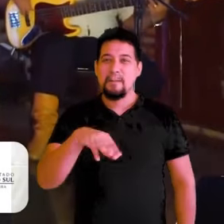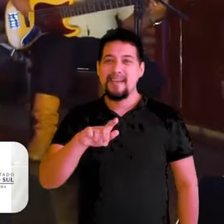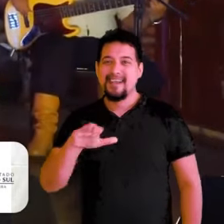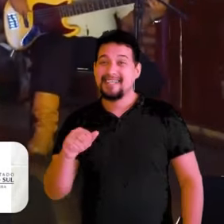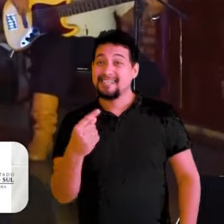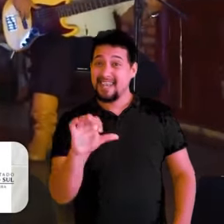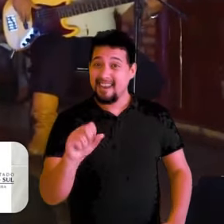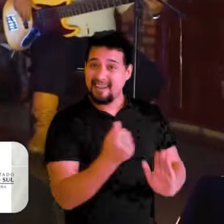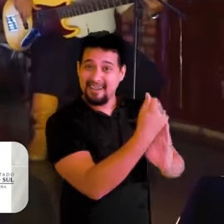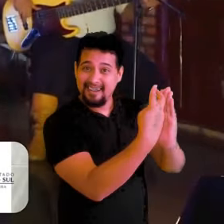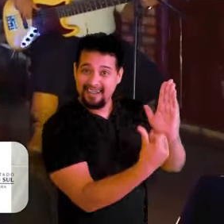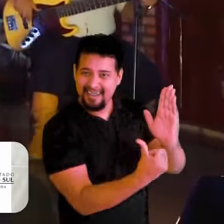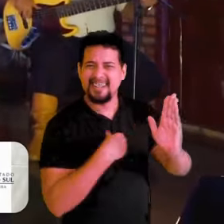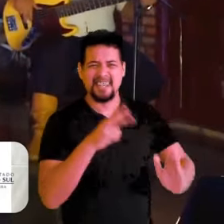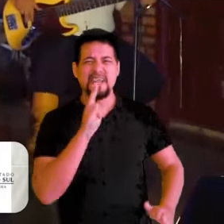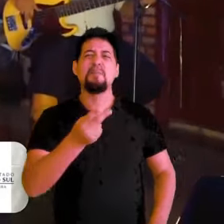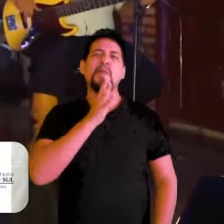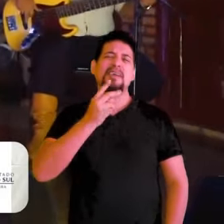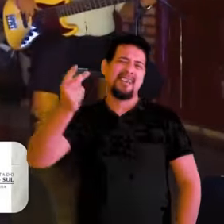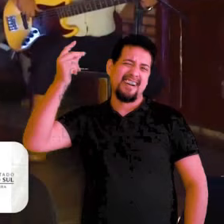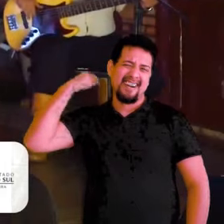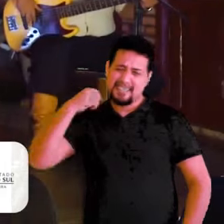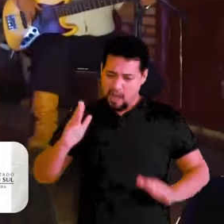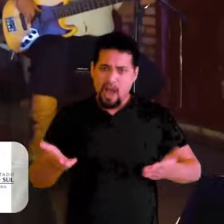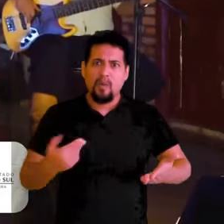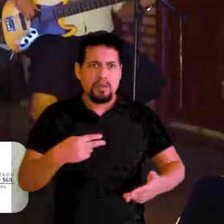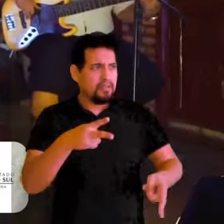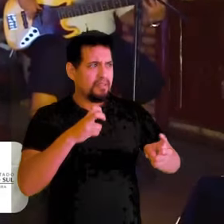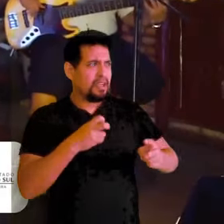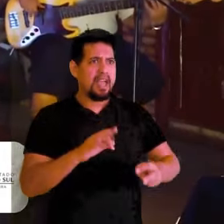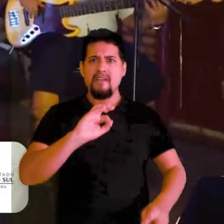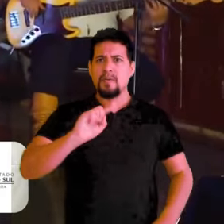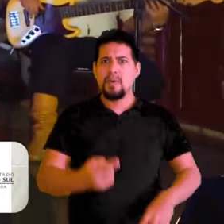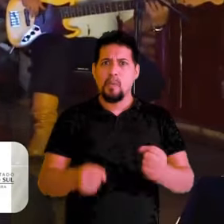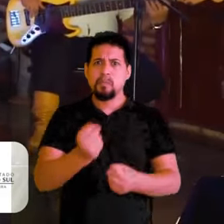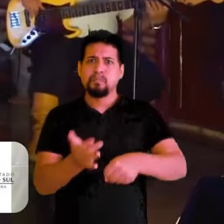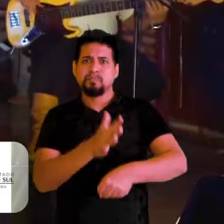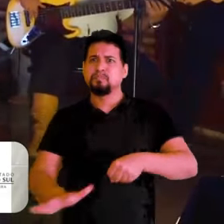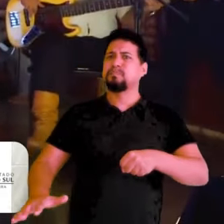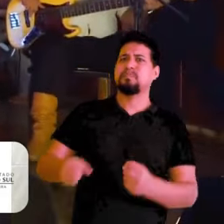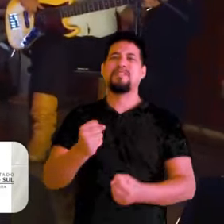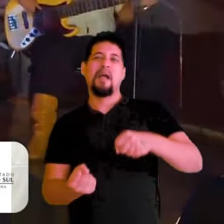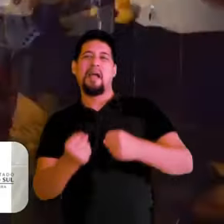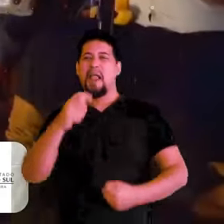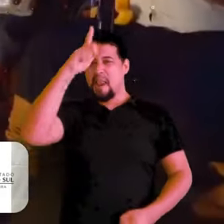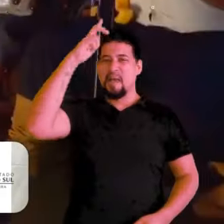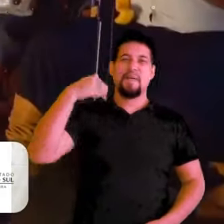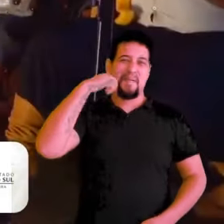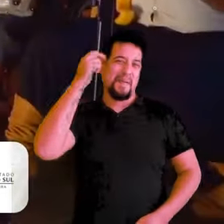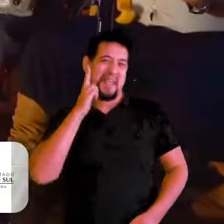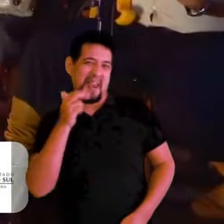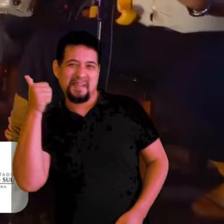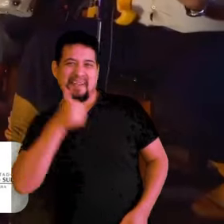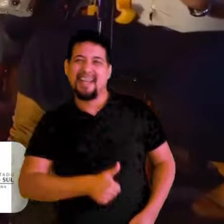nessa tal de Mega Sena. Quem me vê e quem me viu andando de F1000, cheia de loira e morena.